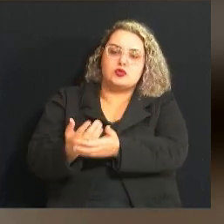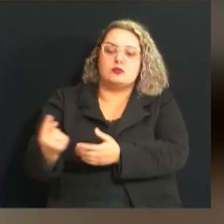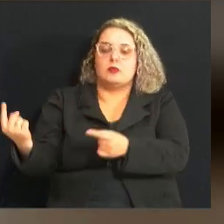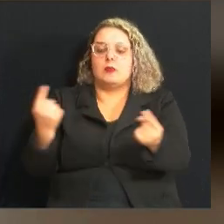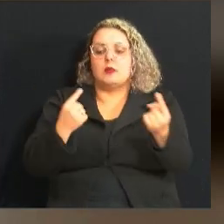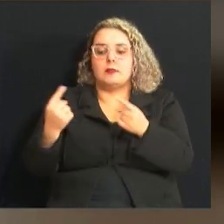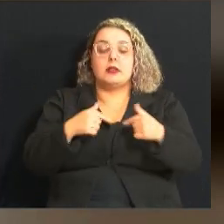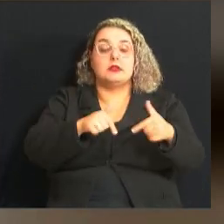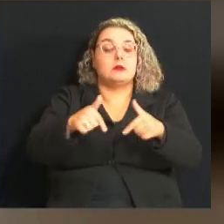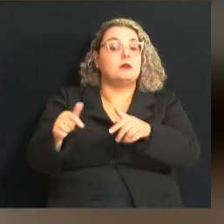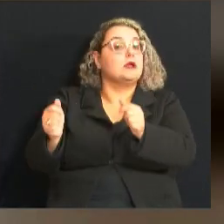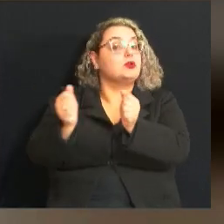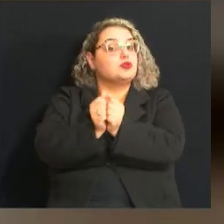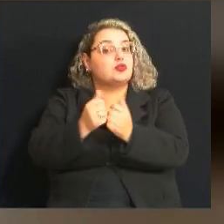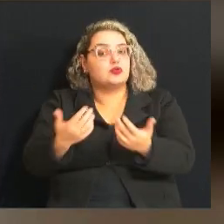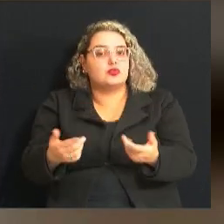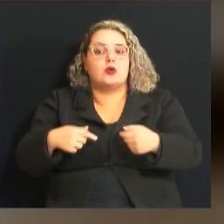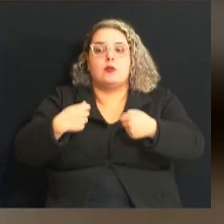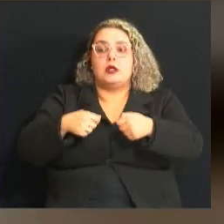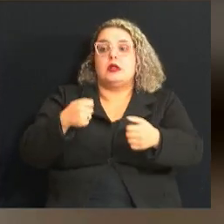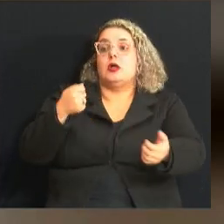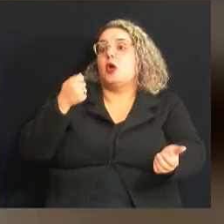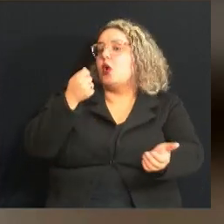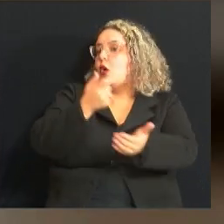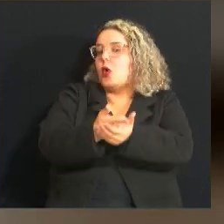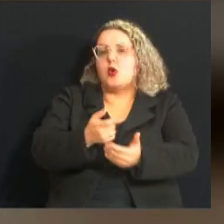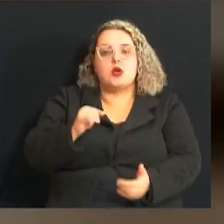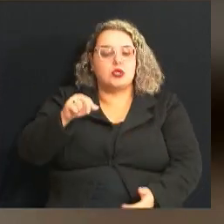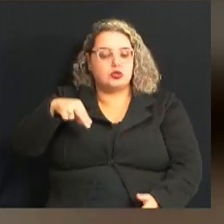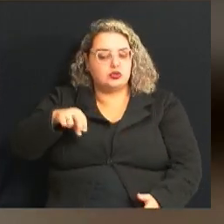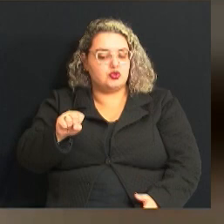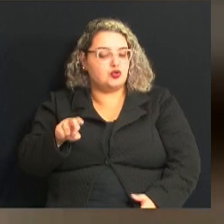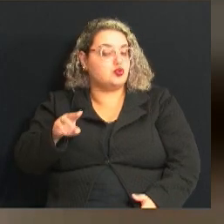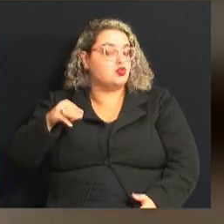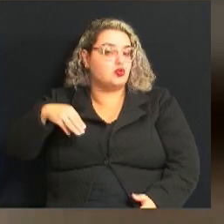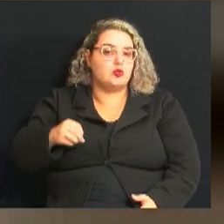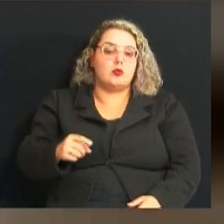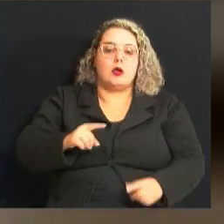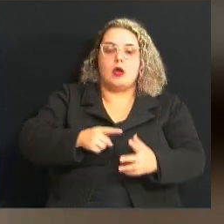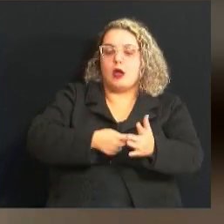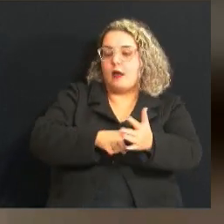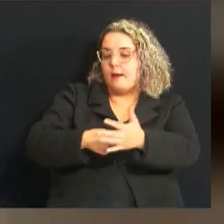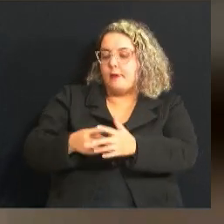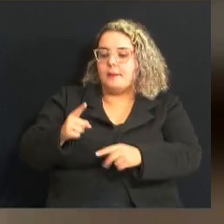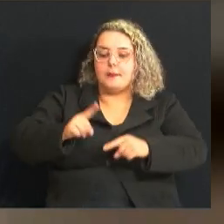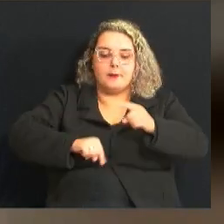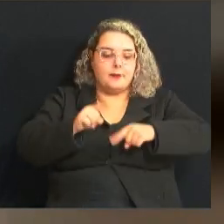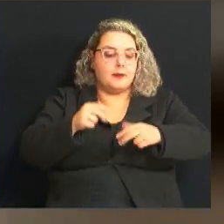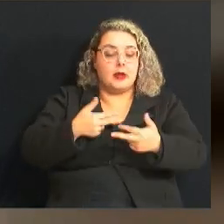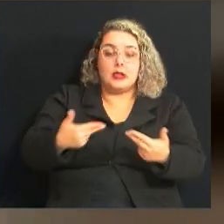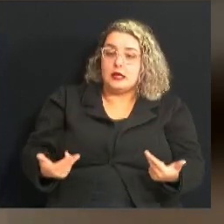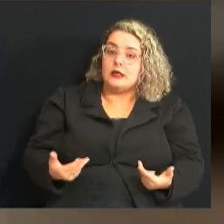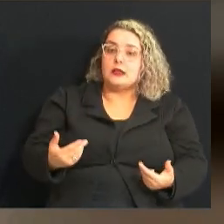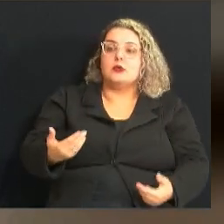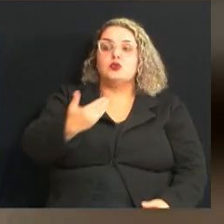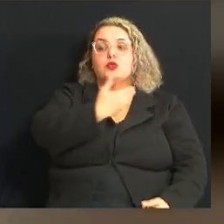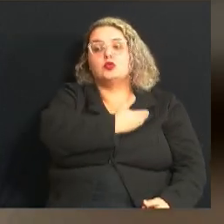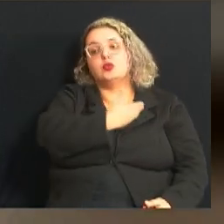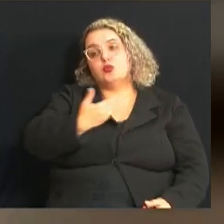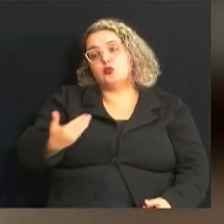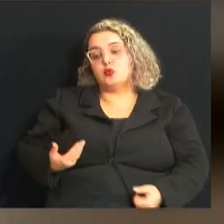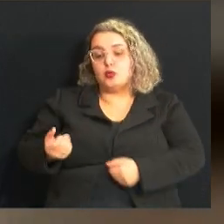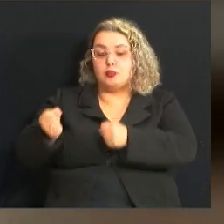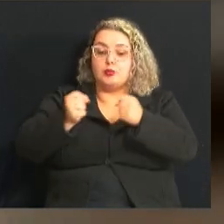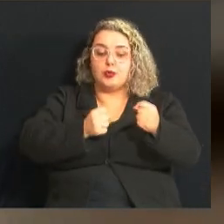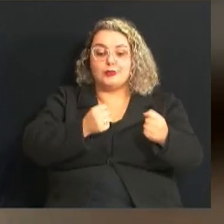juntos, ele precisa comprar insumos, ele precisa comprar equipamentos. Então, este apoio do poder público é fundamental. Ao mesmo tempo, também